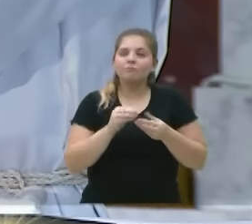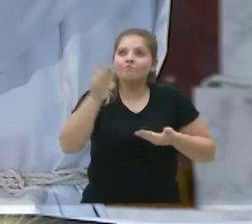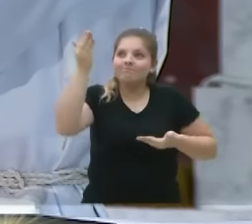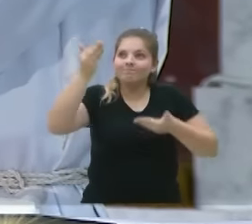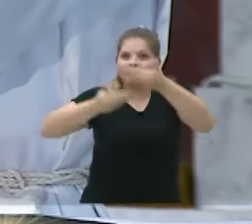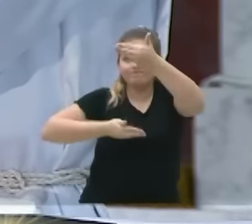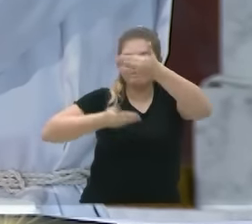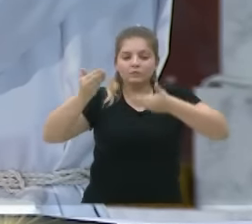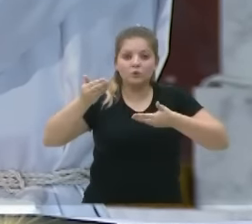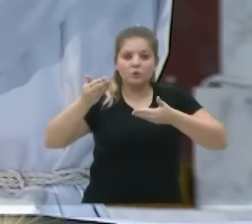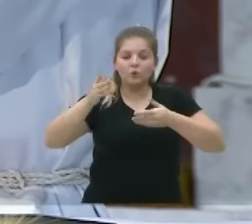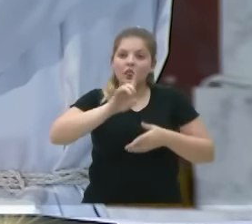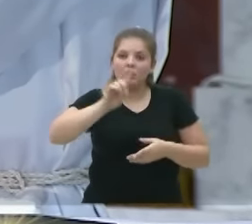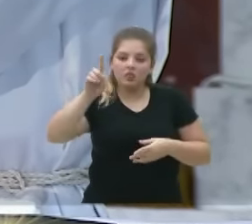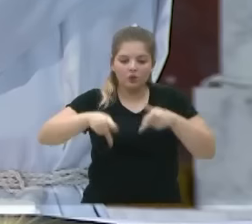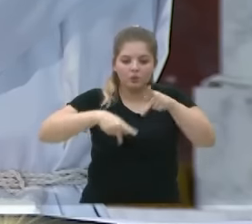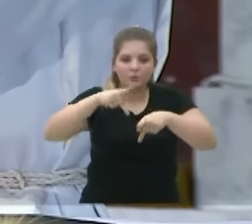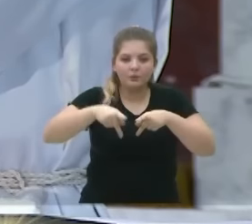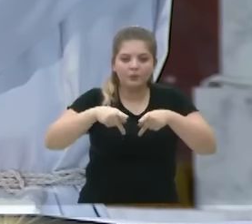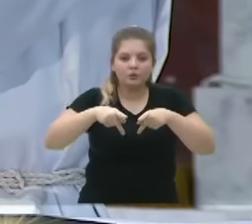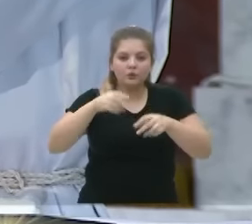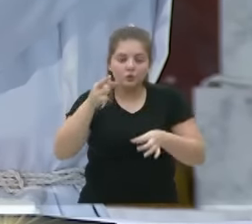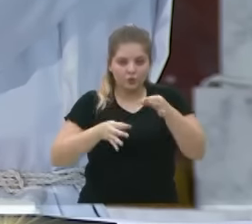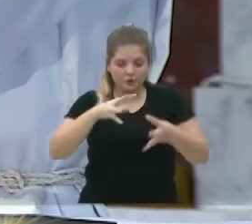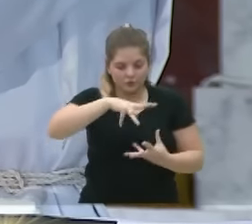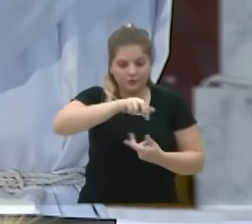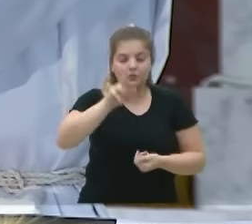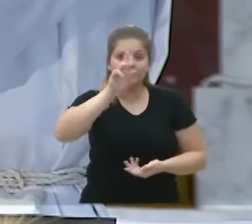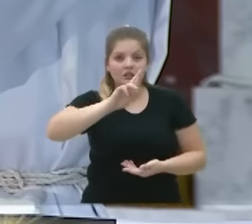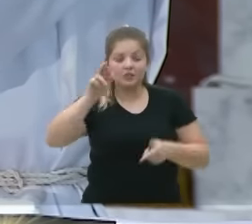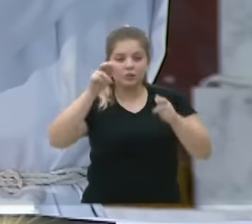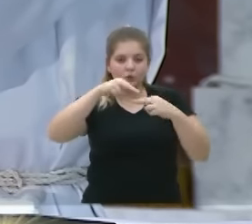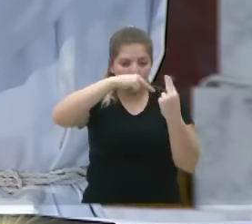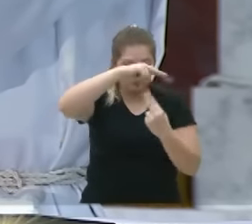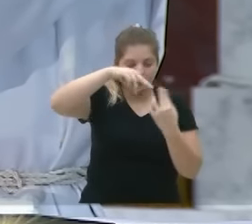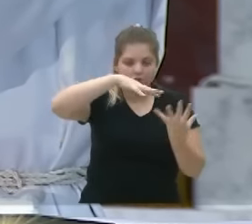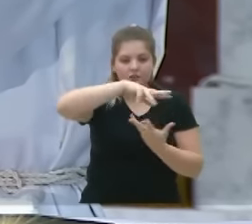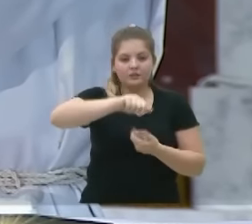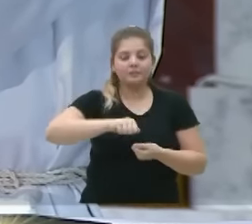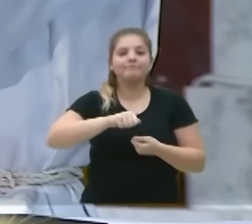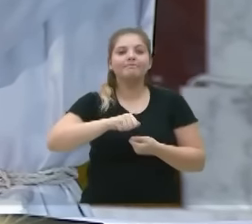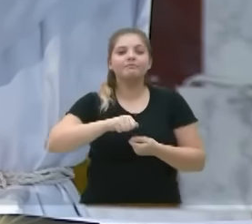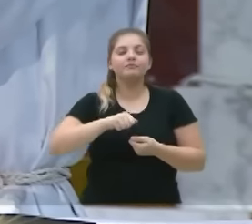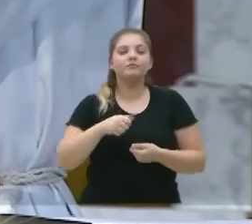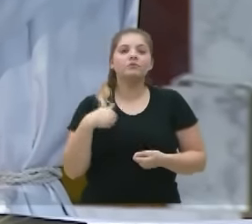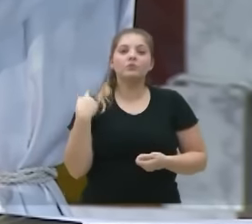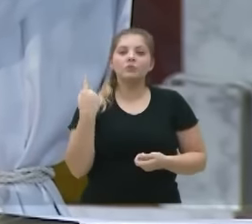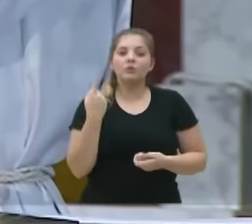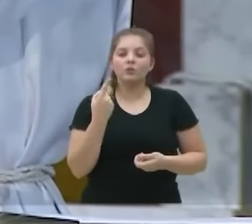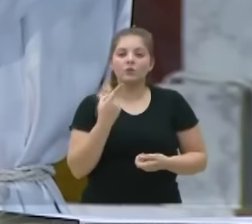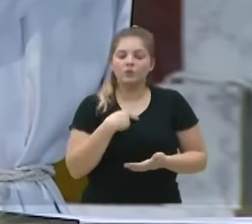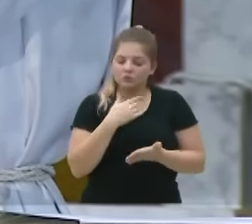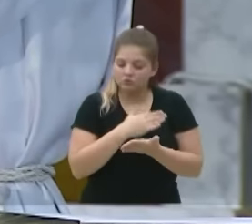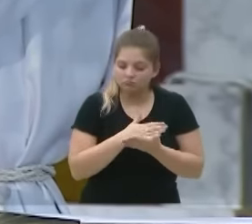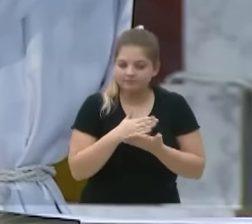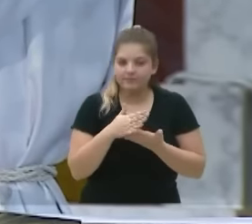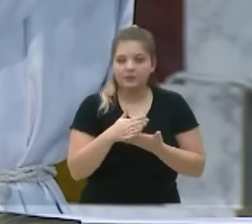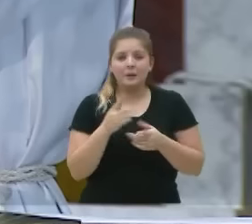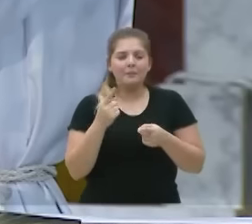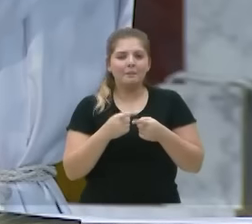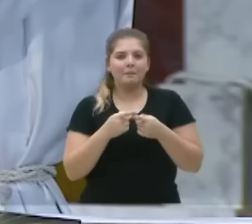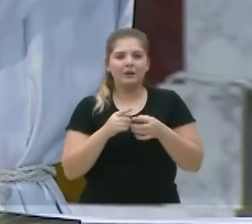a humanidade, juiz do mundo e o Senhor do universo. E nossa cabeça e princípio nos precedeu, não para